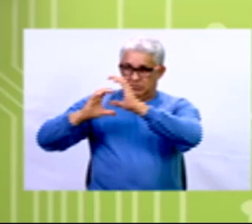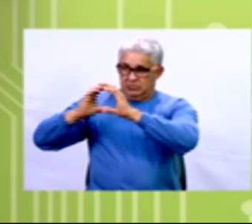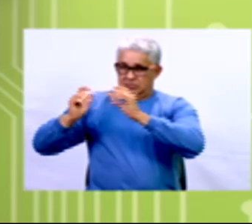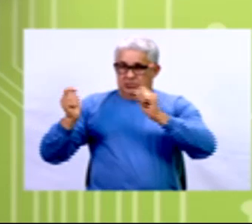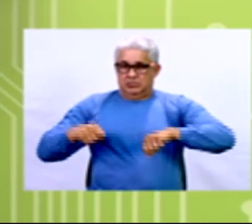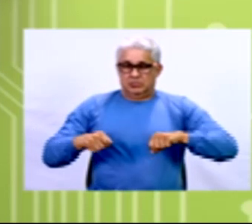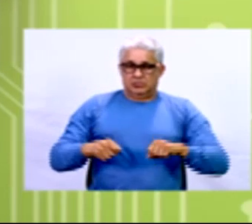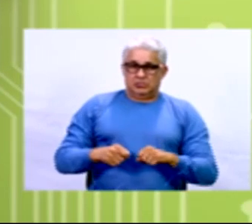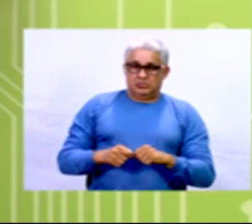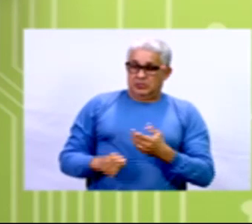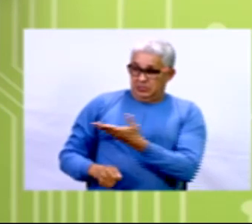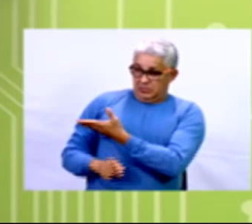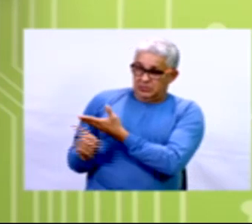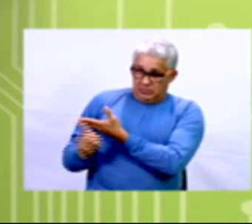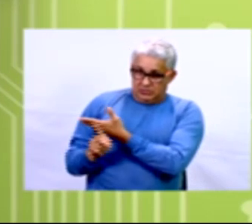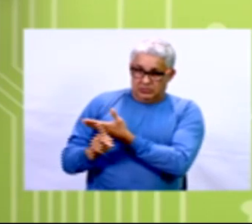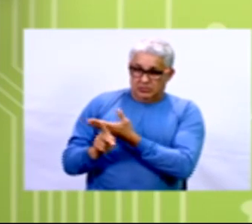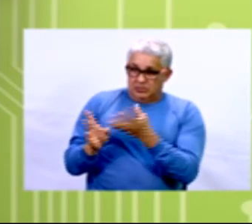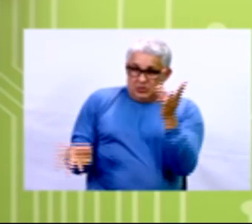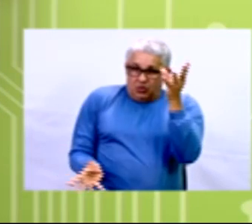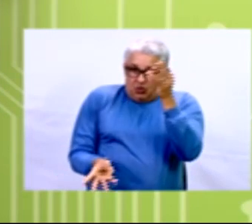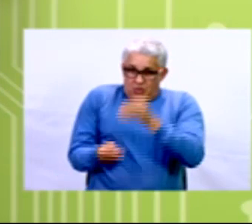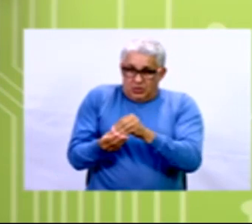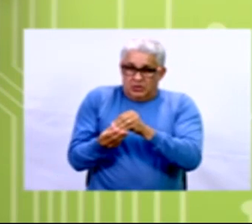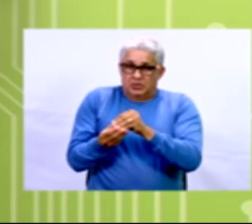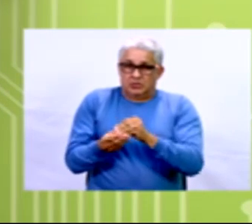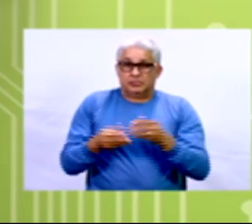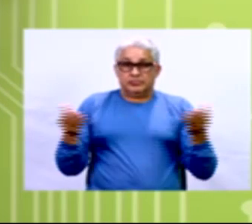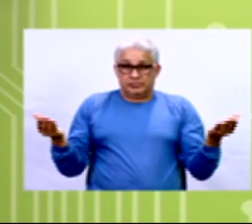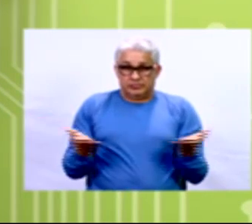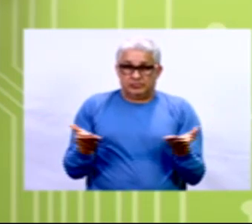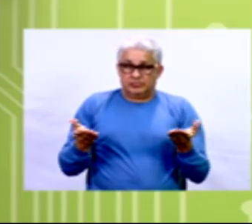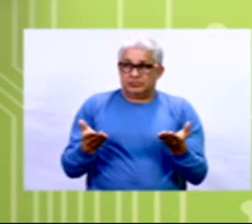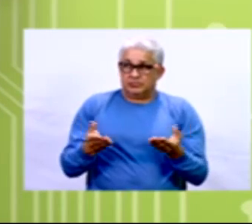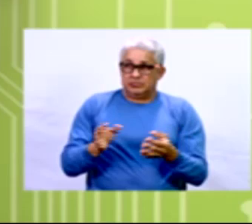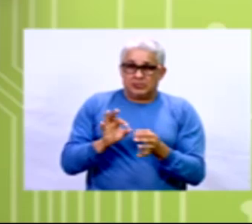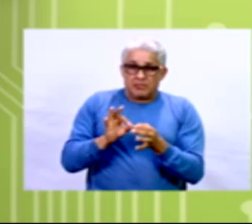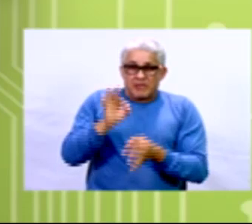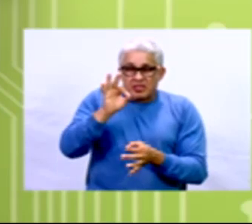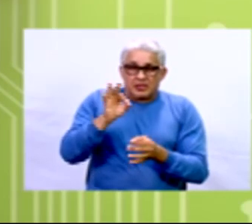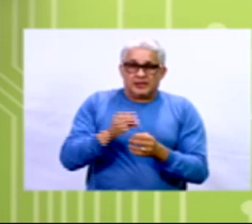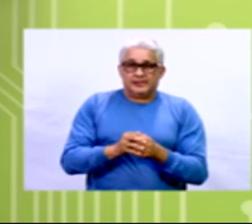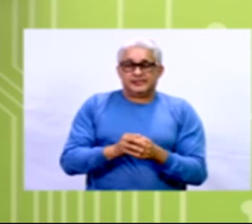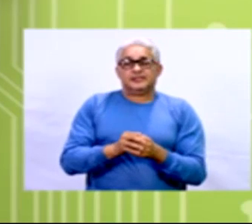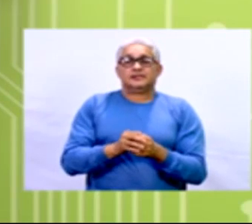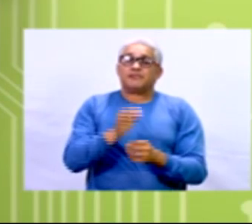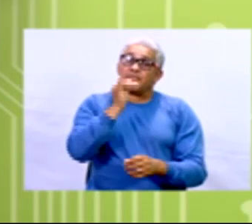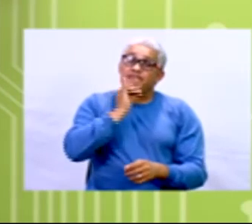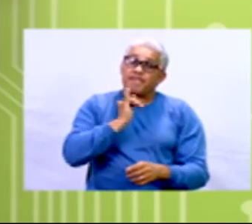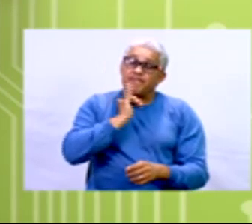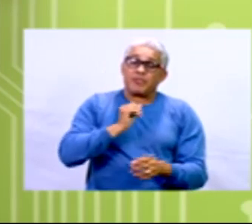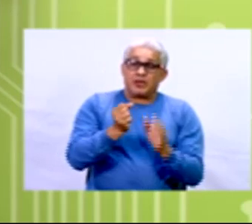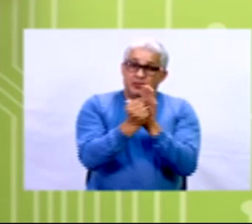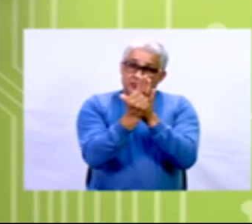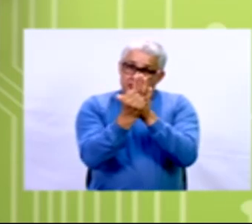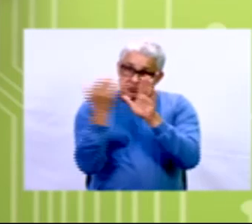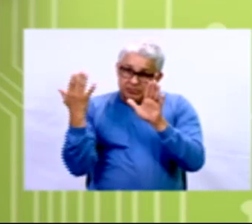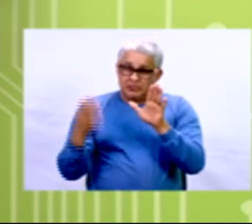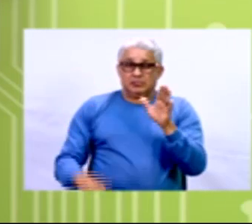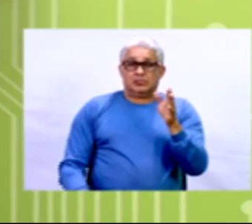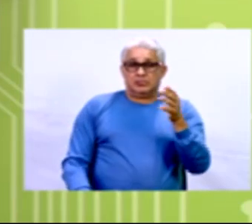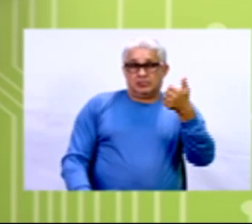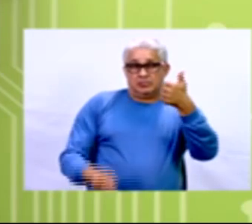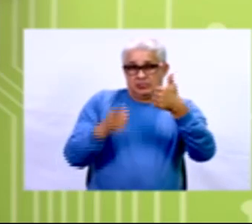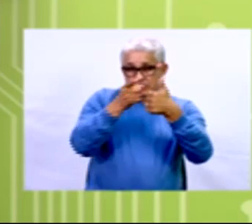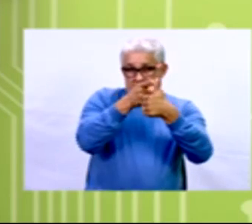Charles resumiu bem o que é. E agora nós vamos falar um pouquinho sobre exemplos de aplicações. O primeiro exemplo que eu